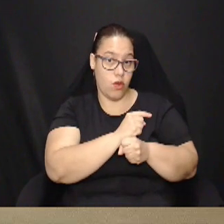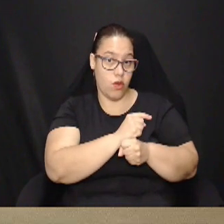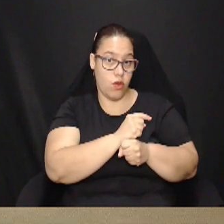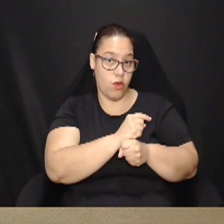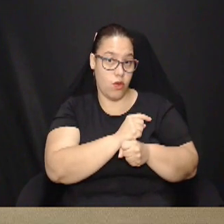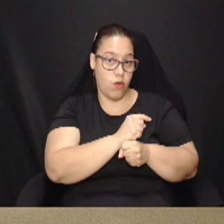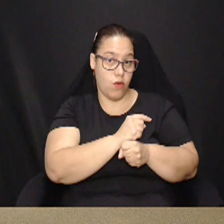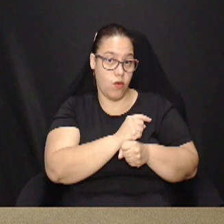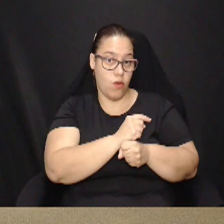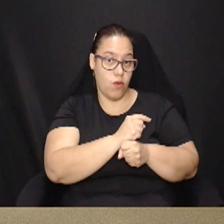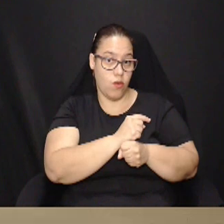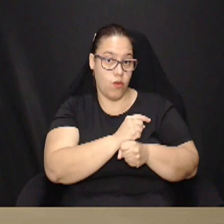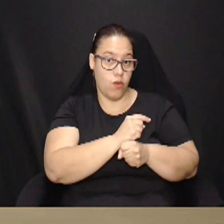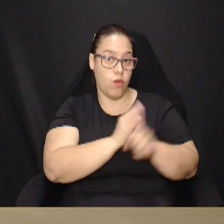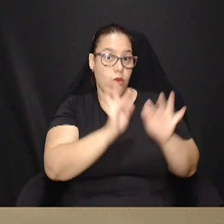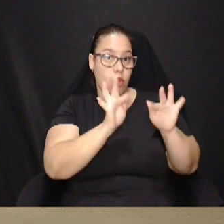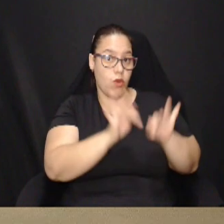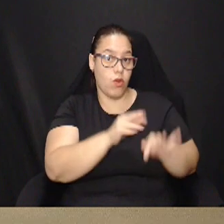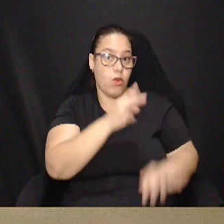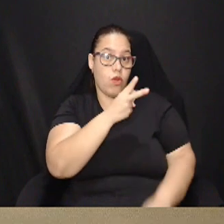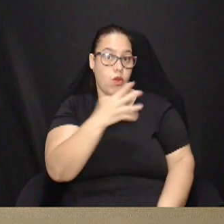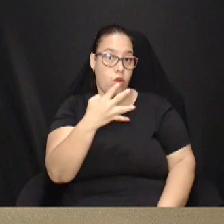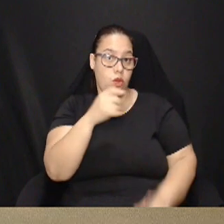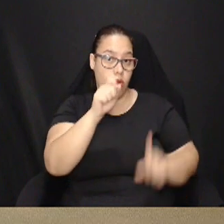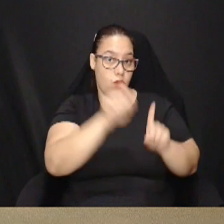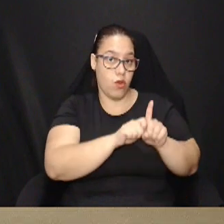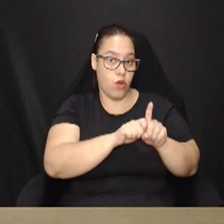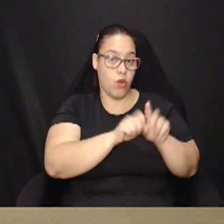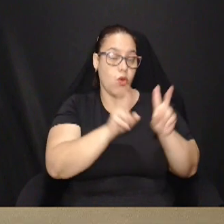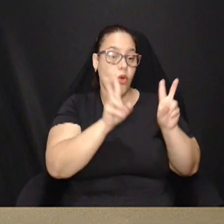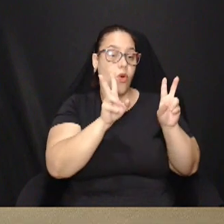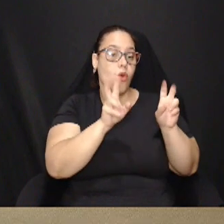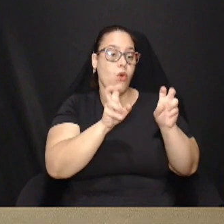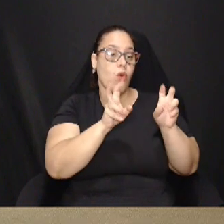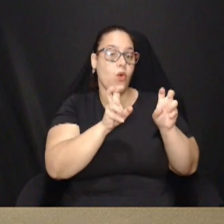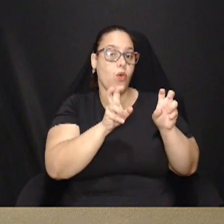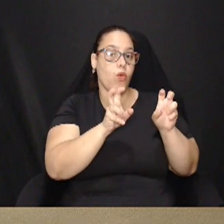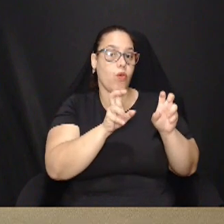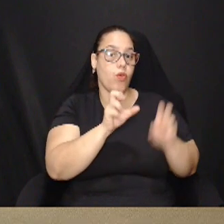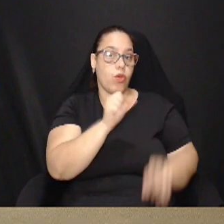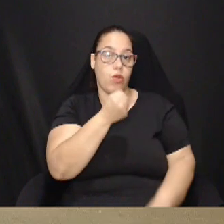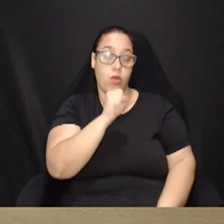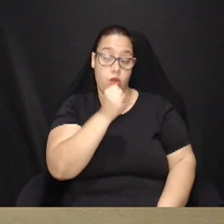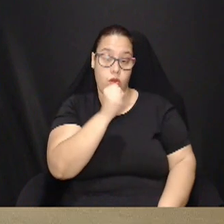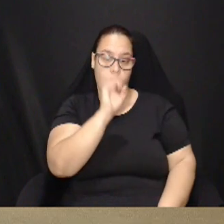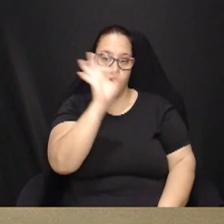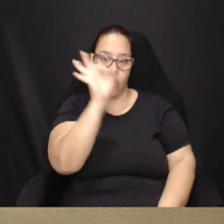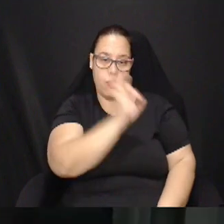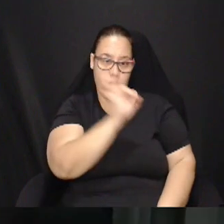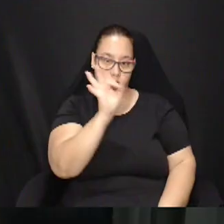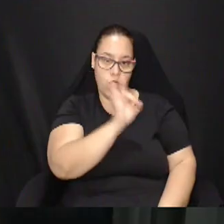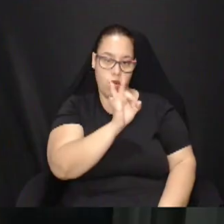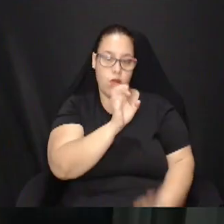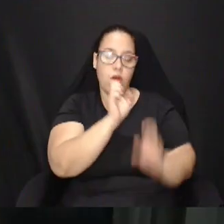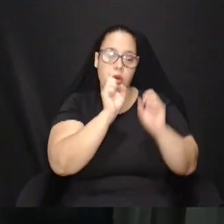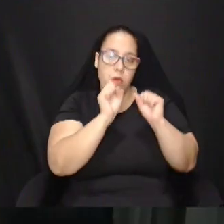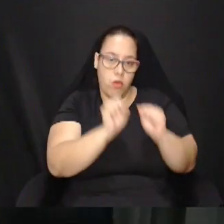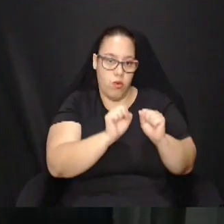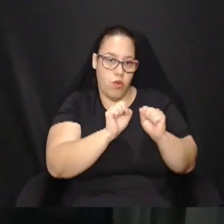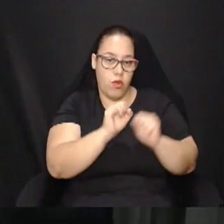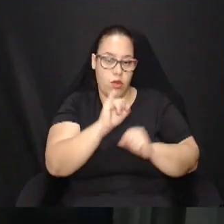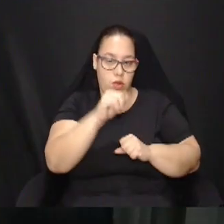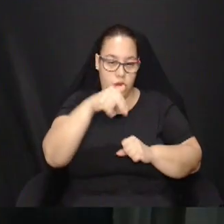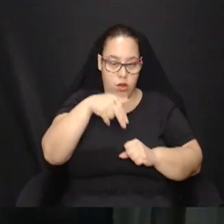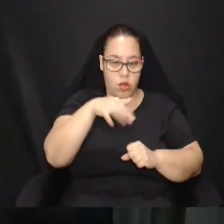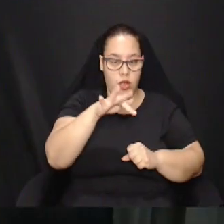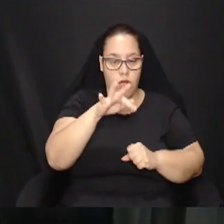no final dos 24 meses, que sobra? Sobra esse 8% que podem ser considerados inférteis. O que